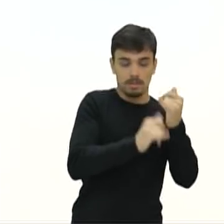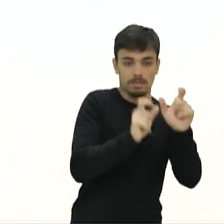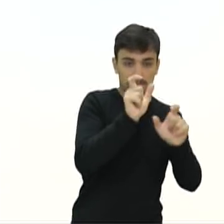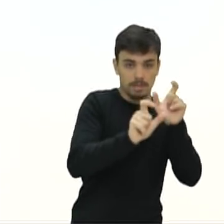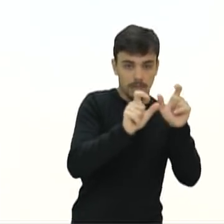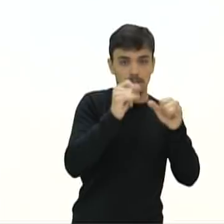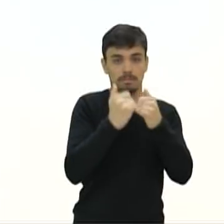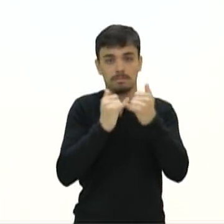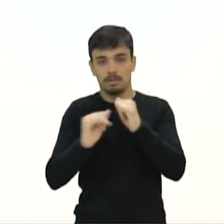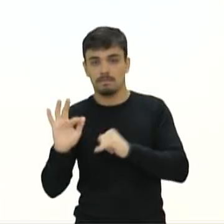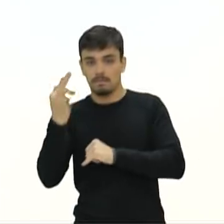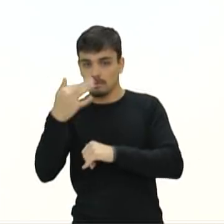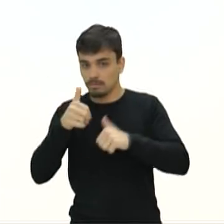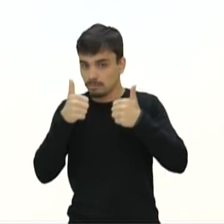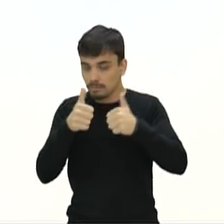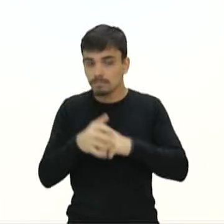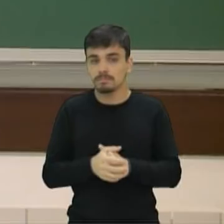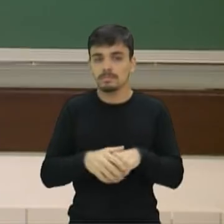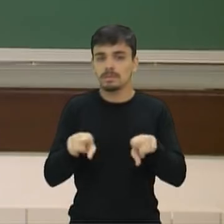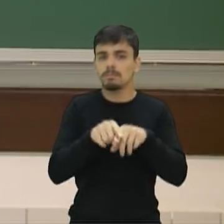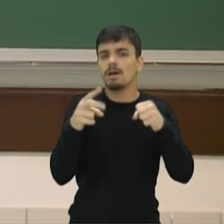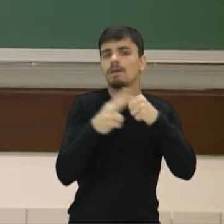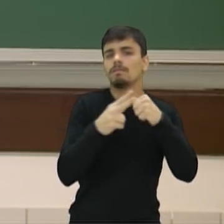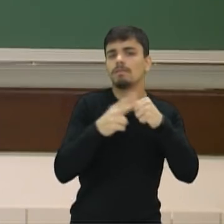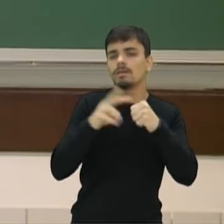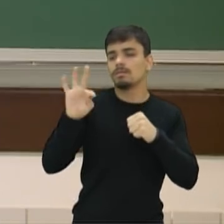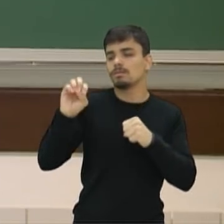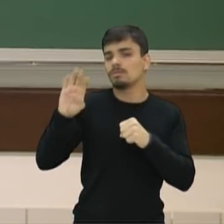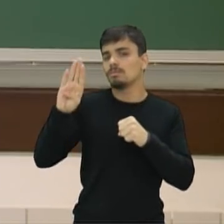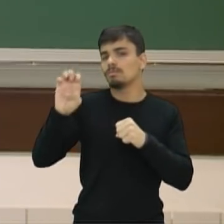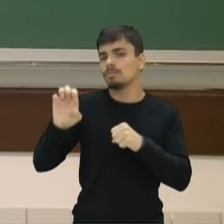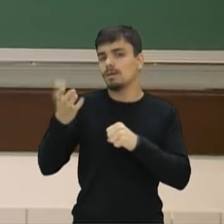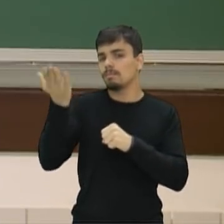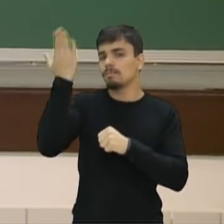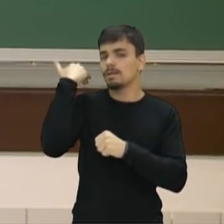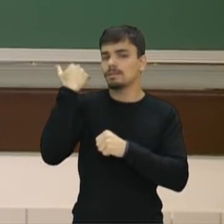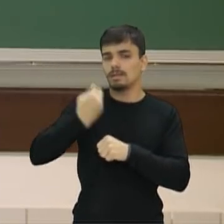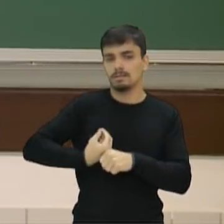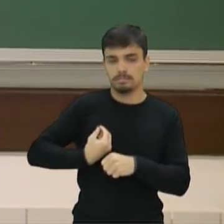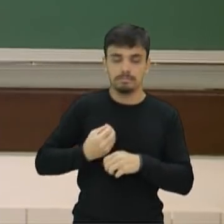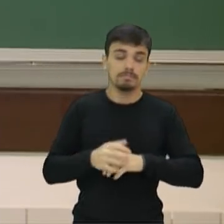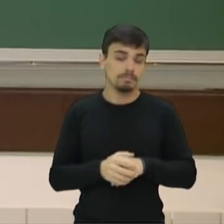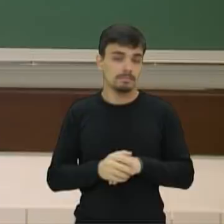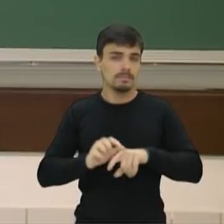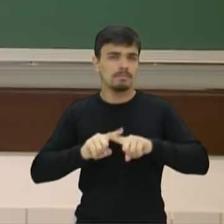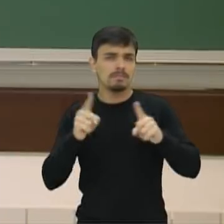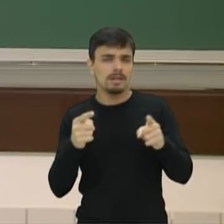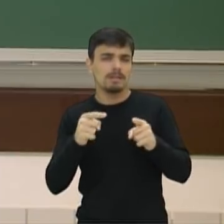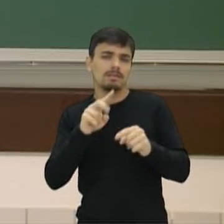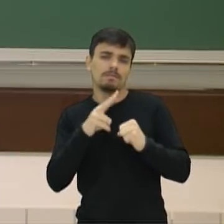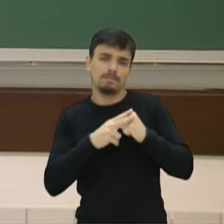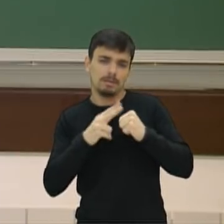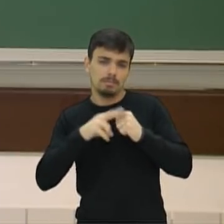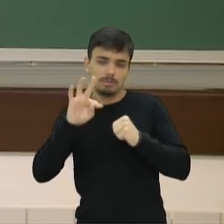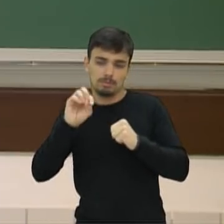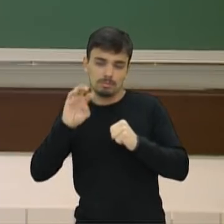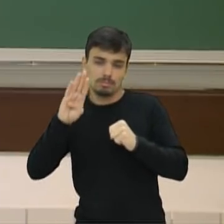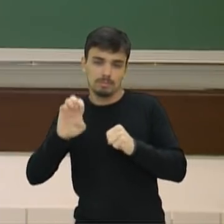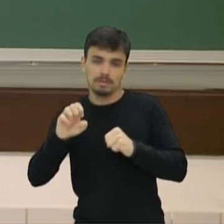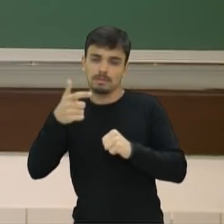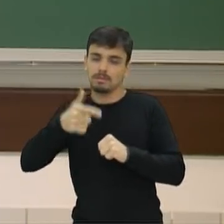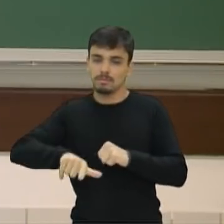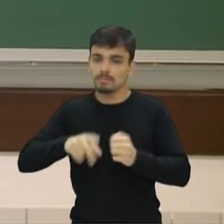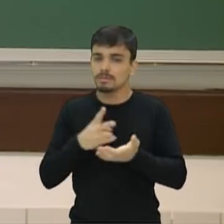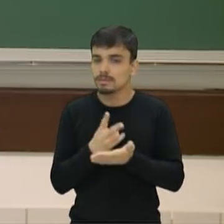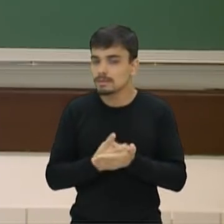Polissemia, again. E o verbo to be no passado. Ai, teacher, verbo to be? Não acredito. Sempre verbo